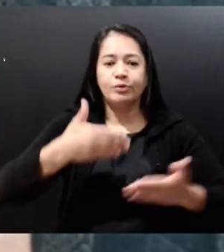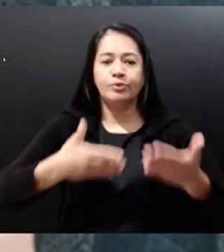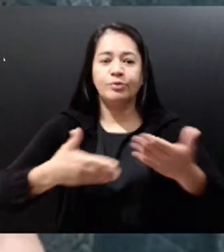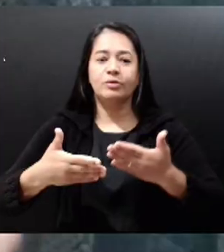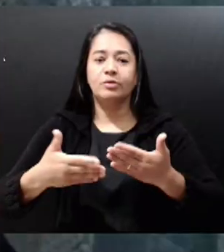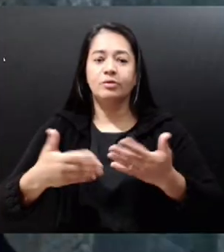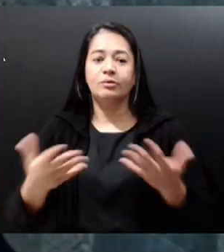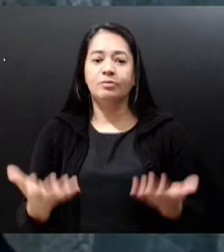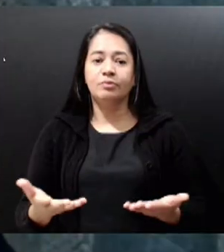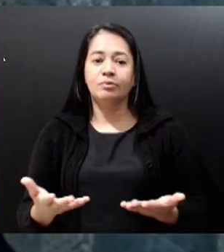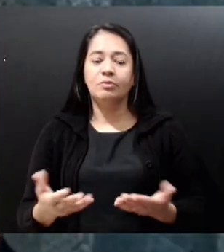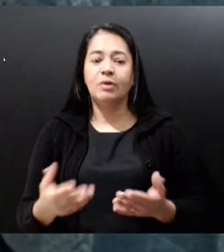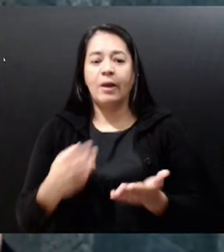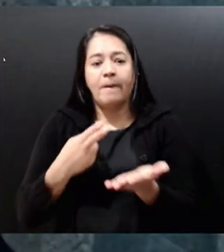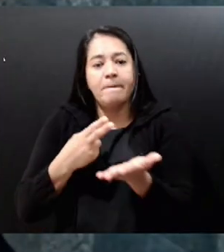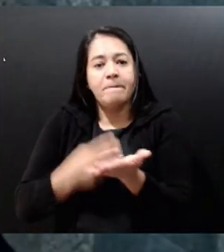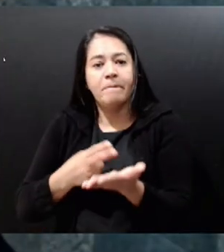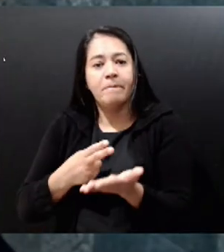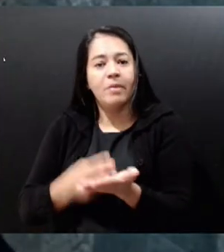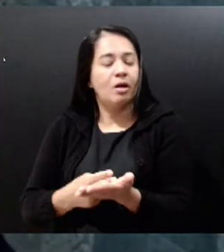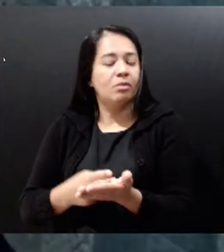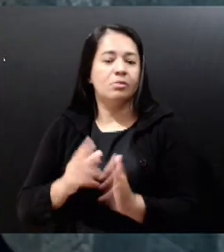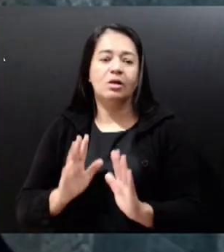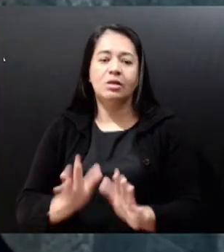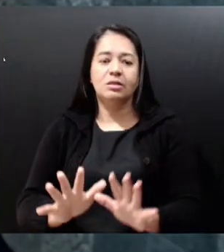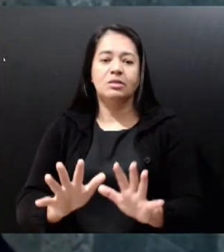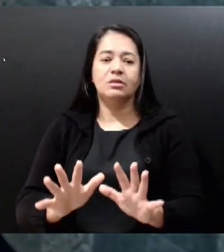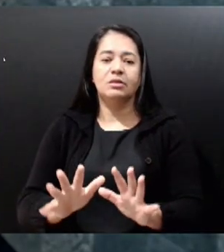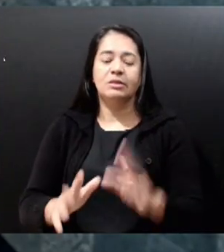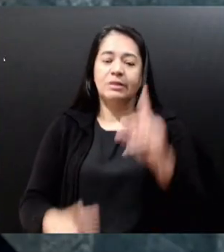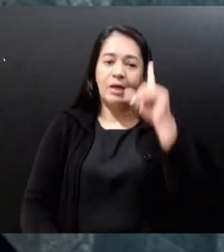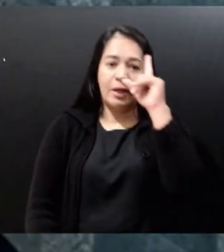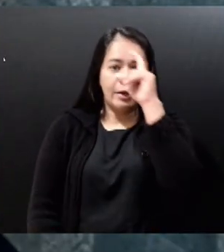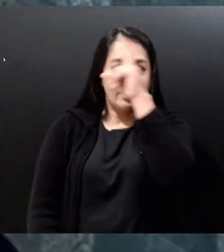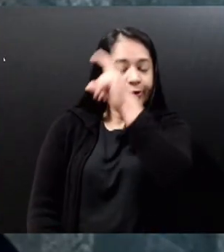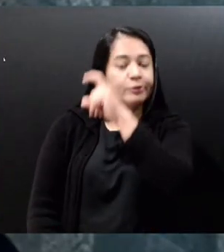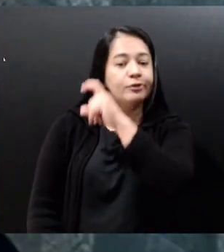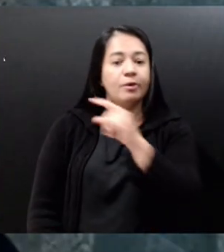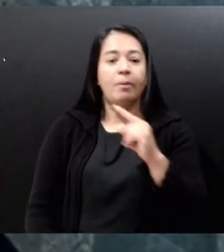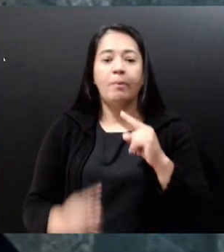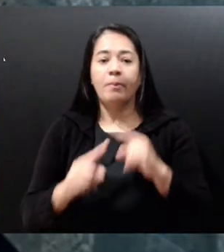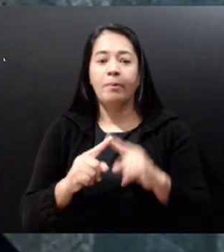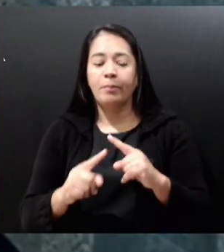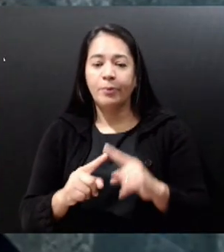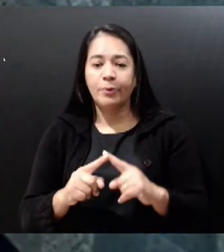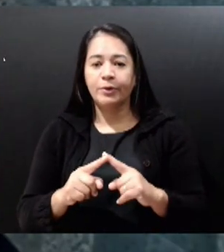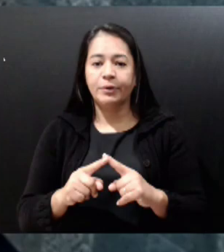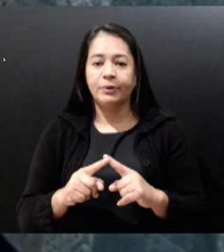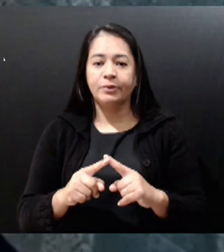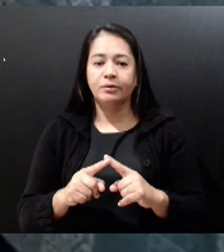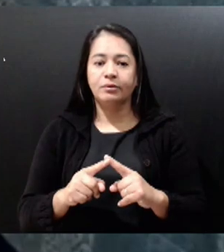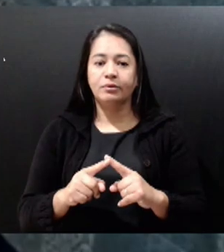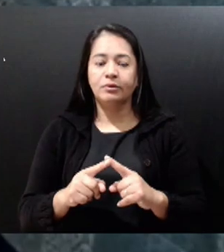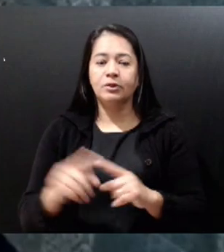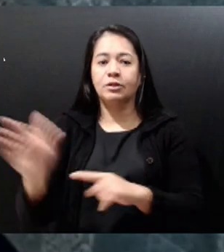Mesmo assim, é muito complexo, porque tem um filme muito importante, que é o filme do Mato Grosso, que